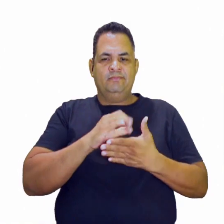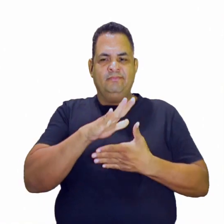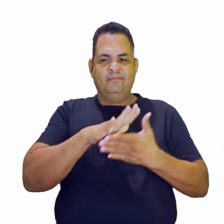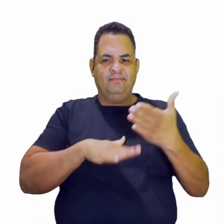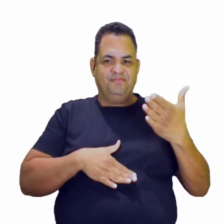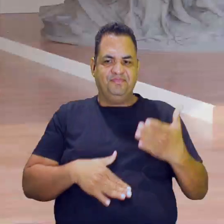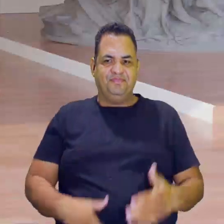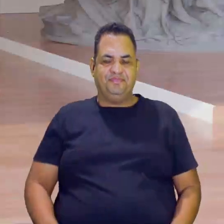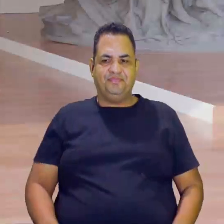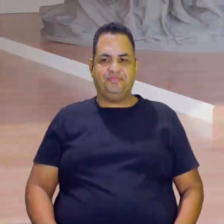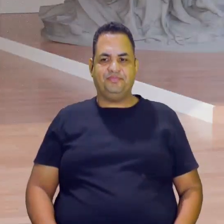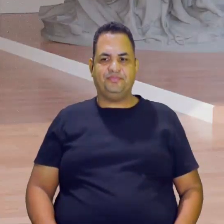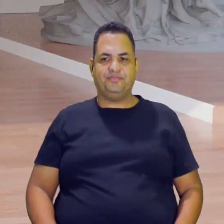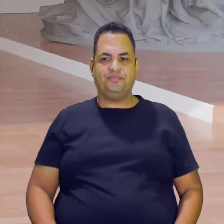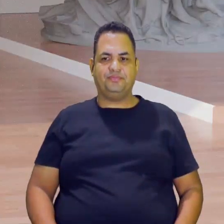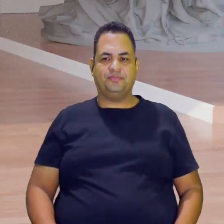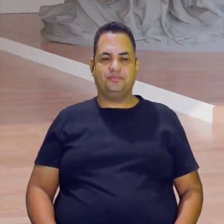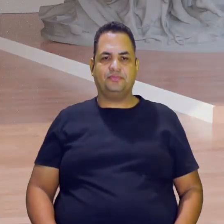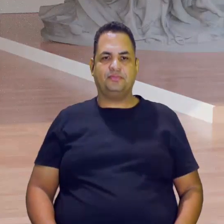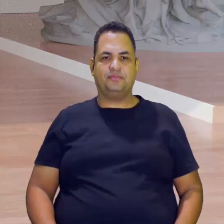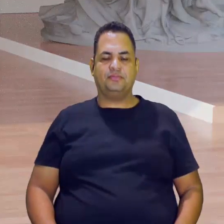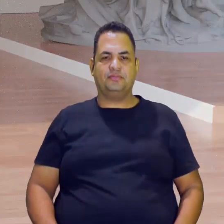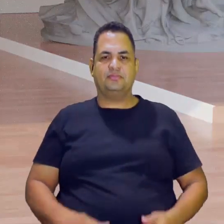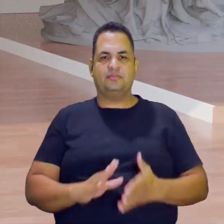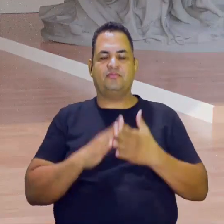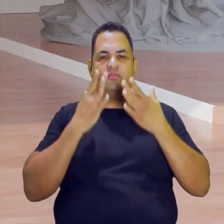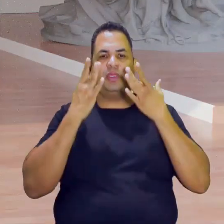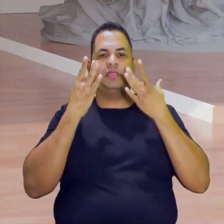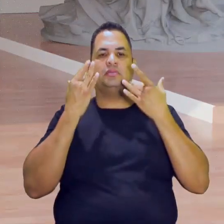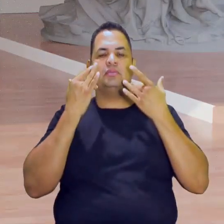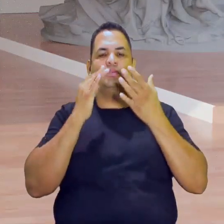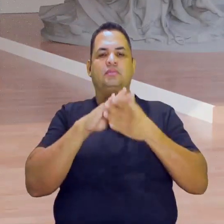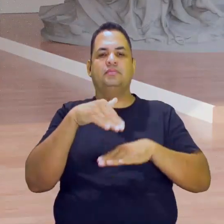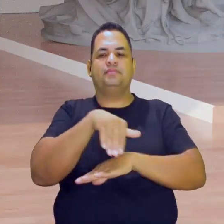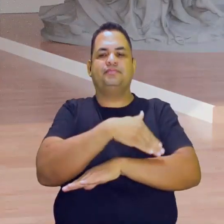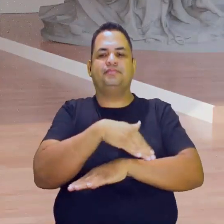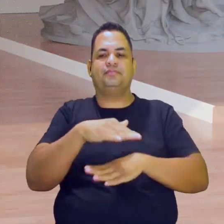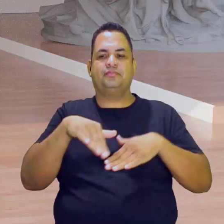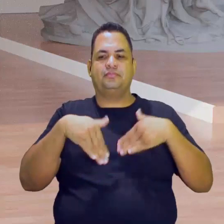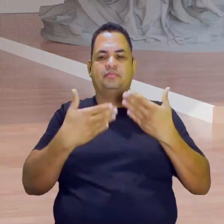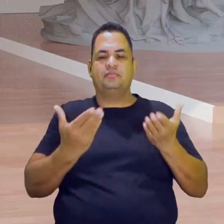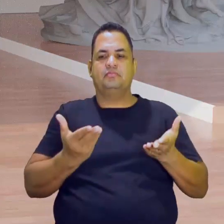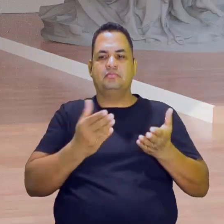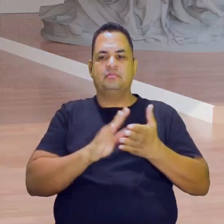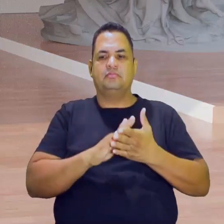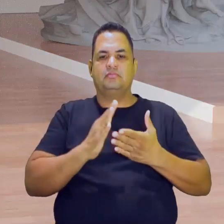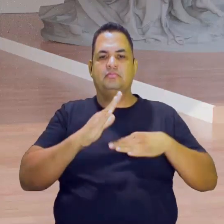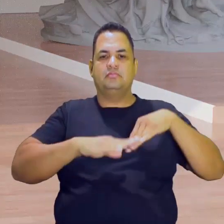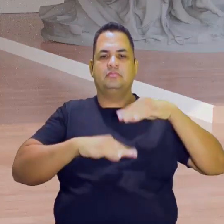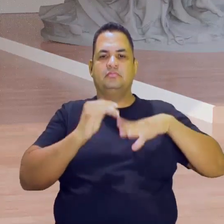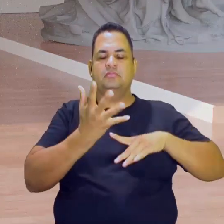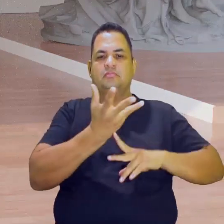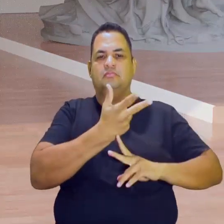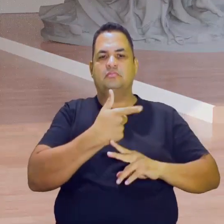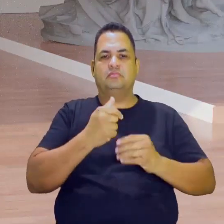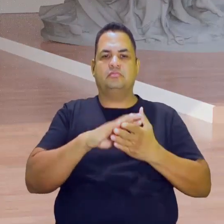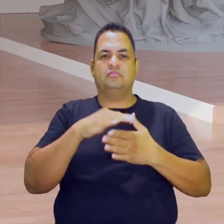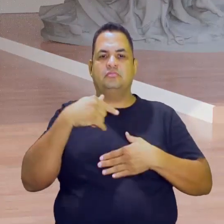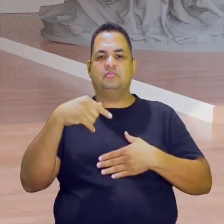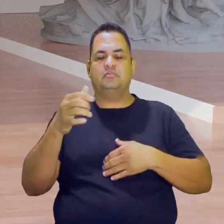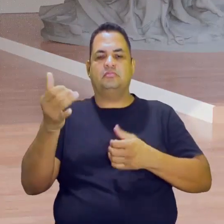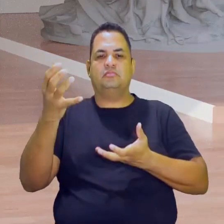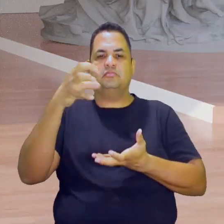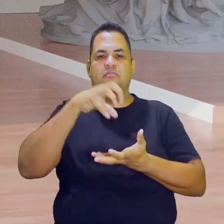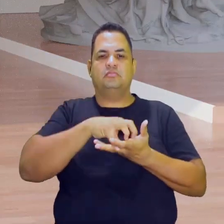falamos aí um pouquinho da dança de rua, do teatro de rua, no qual os artistas foram para os centros,